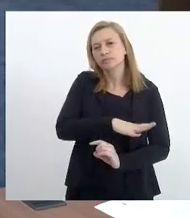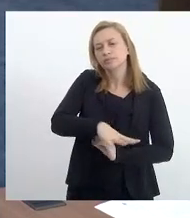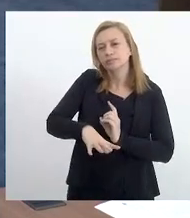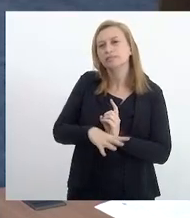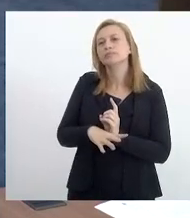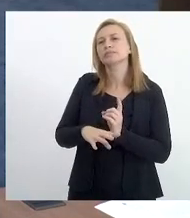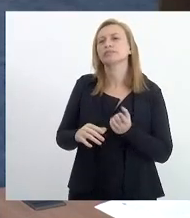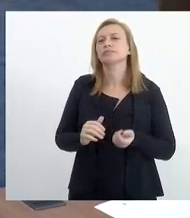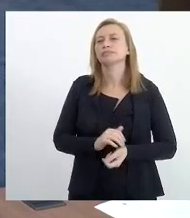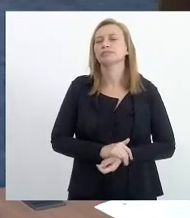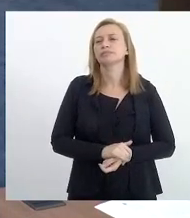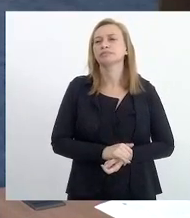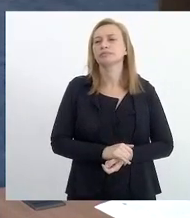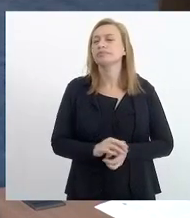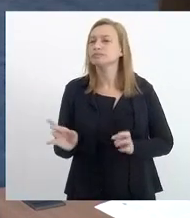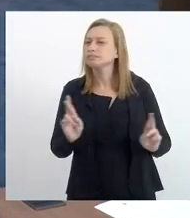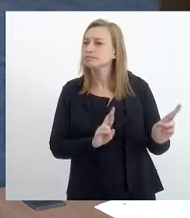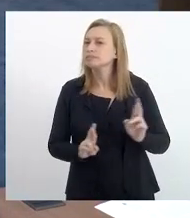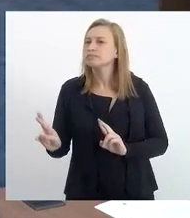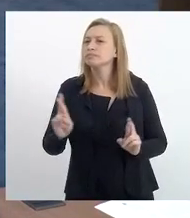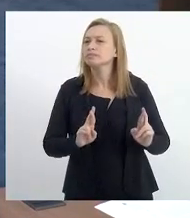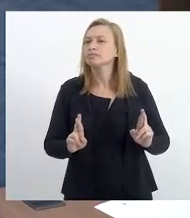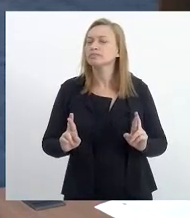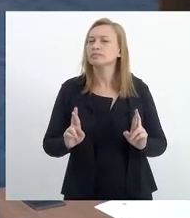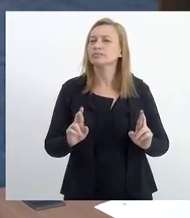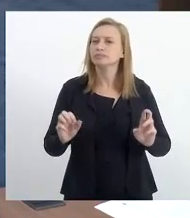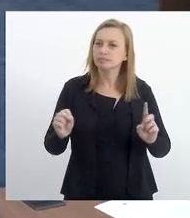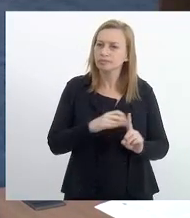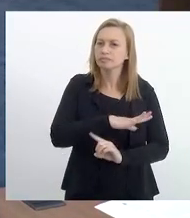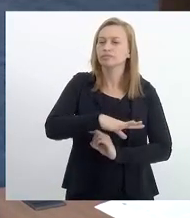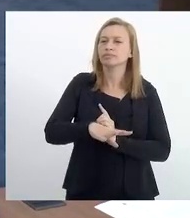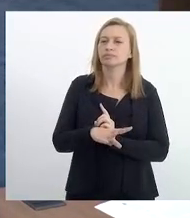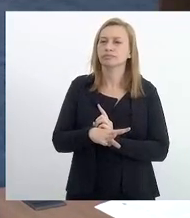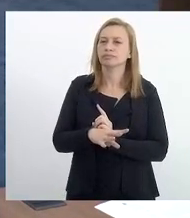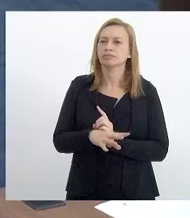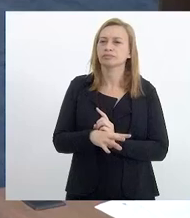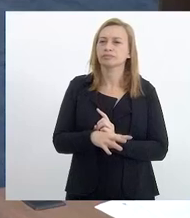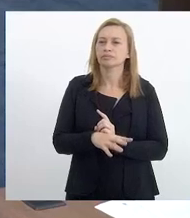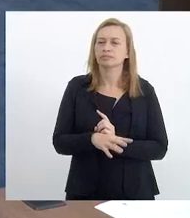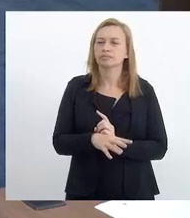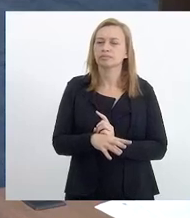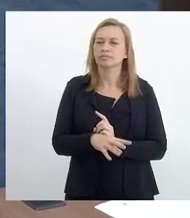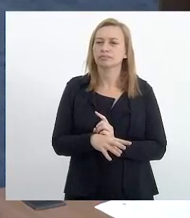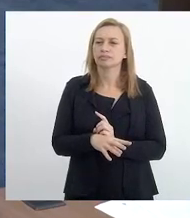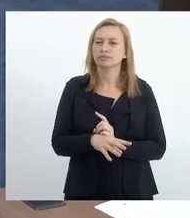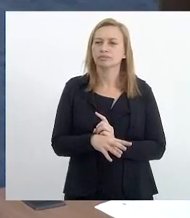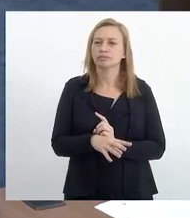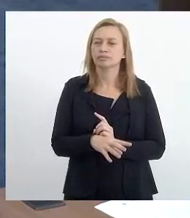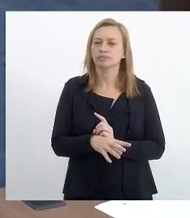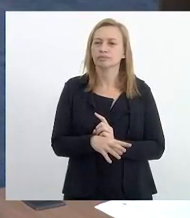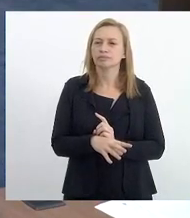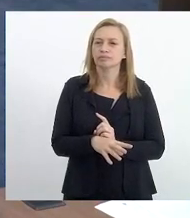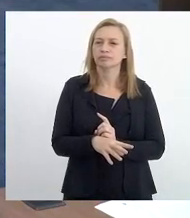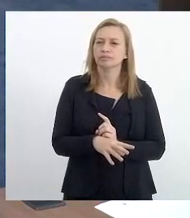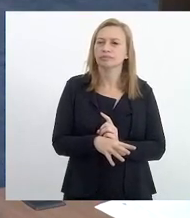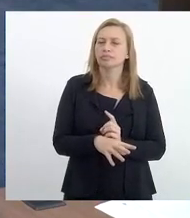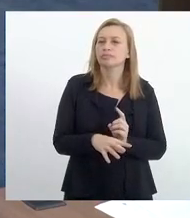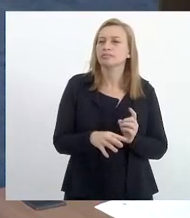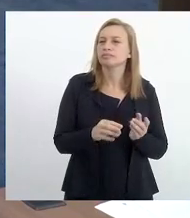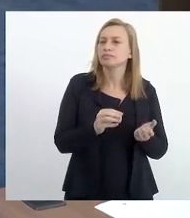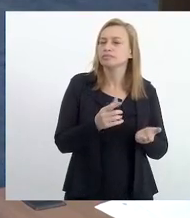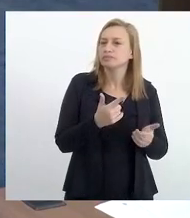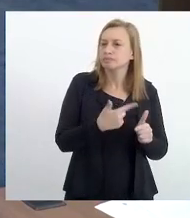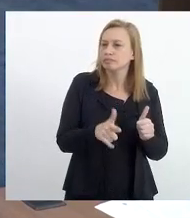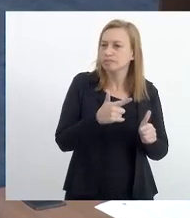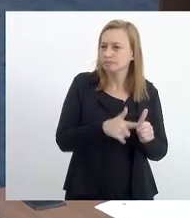para relação com a sociedade, a precarização dos serviços públicos. Nós estamos diante